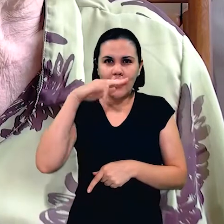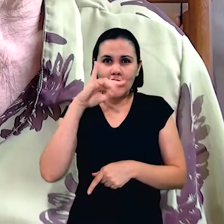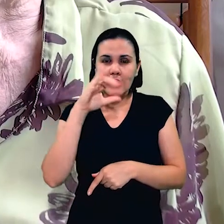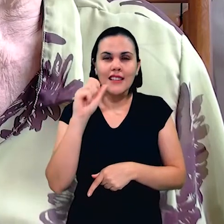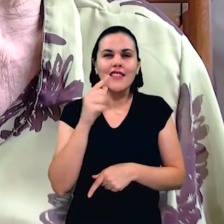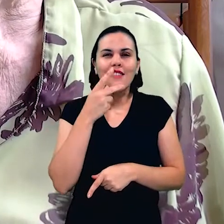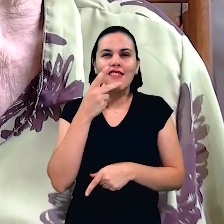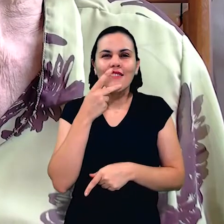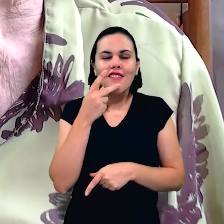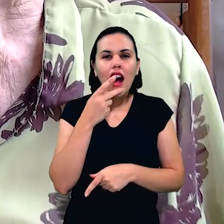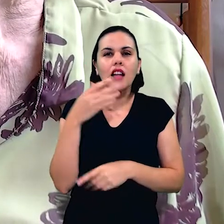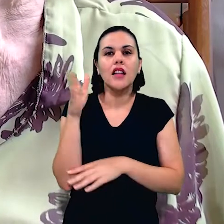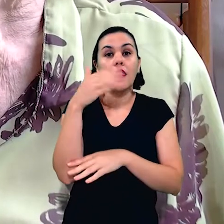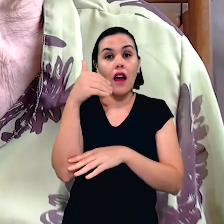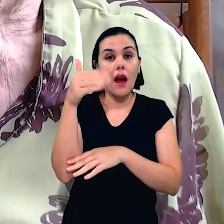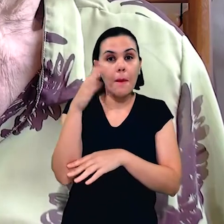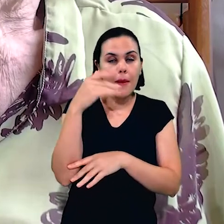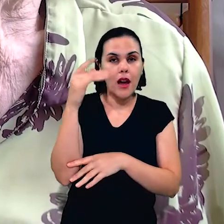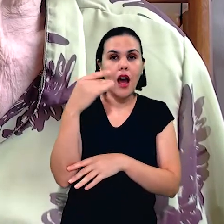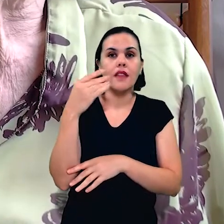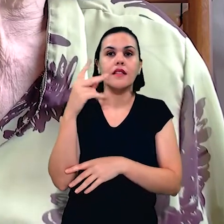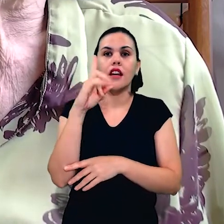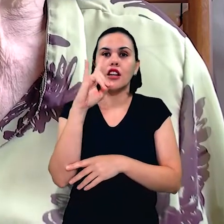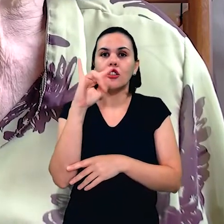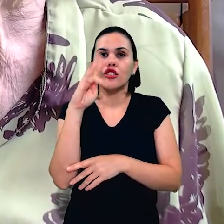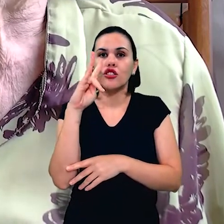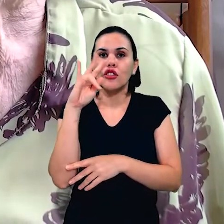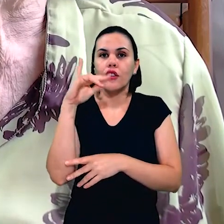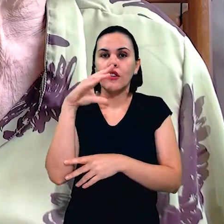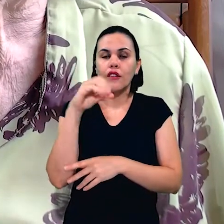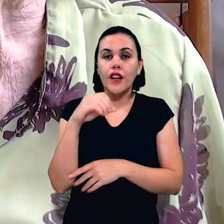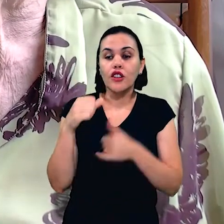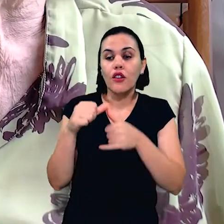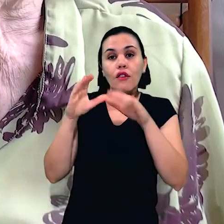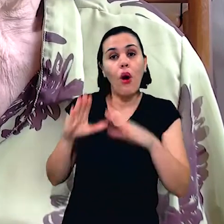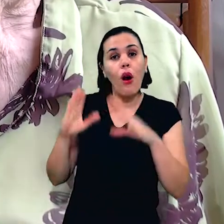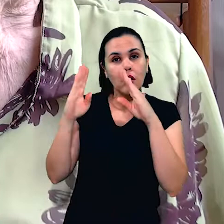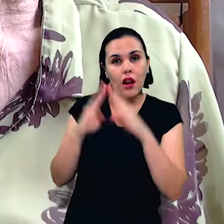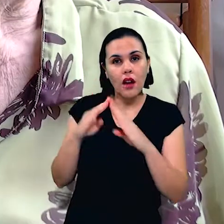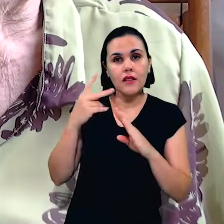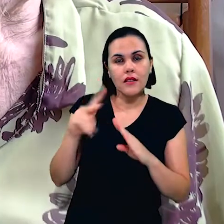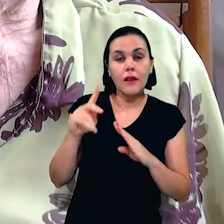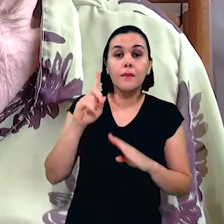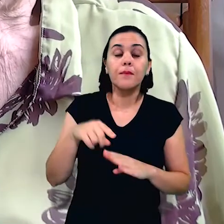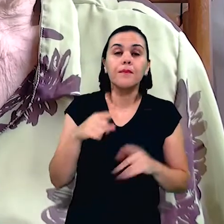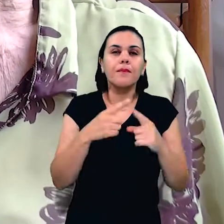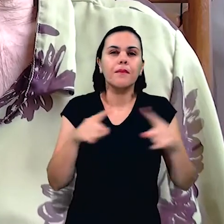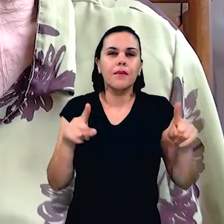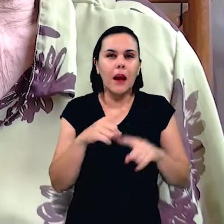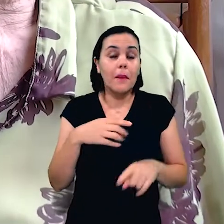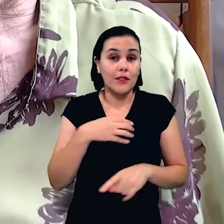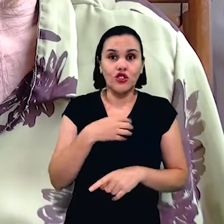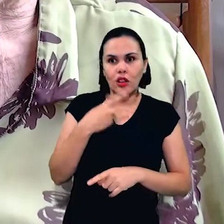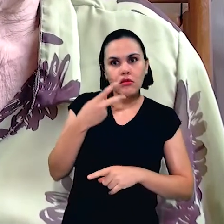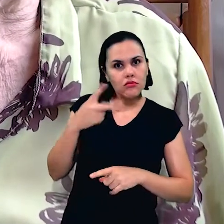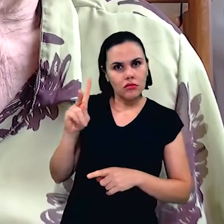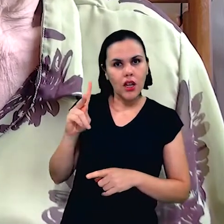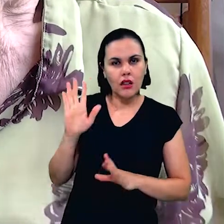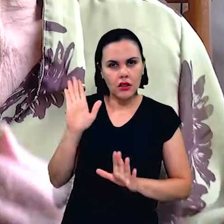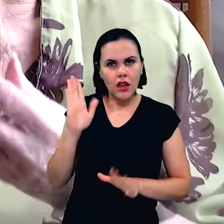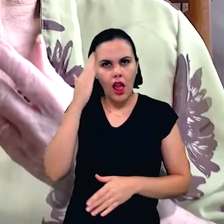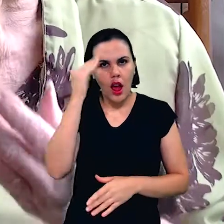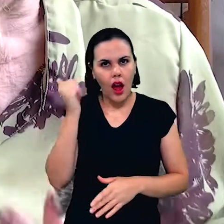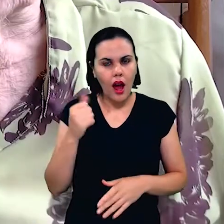a bandeira do Divino, fez aqui sua morada. Essa uma, mas na moda deles,